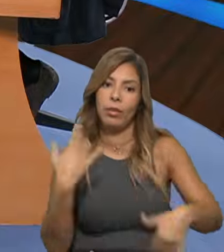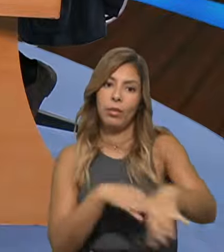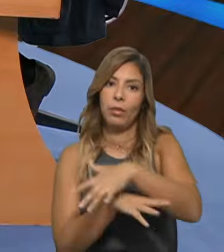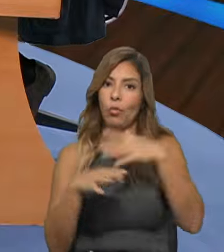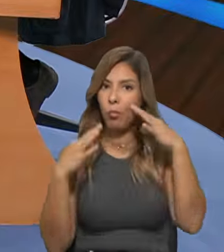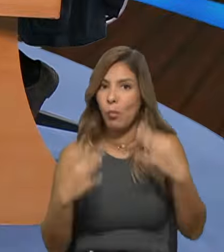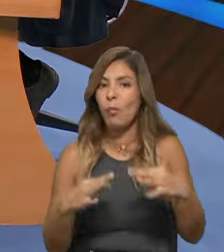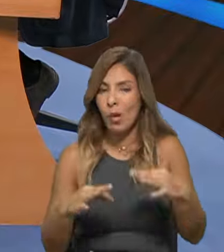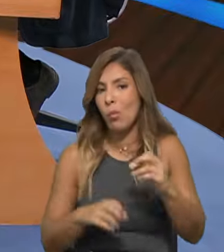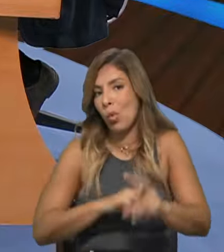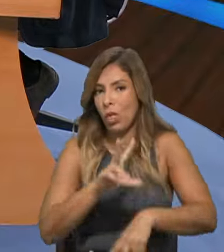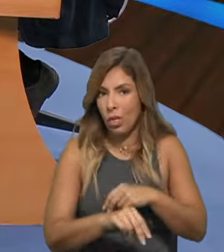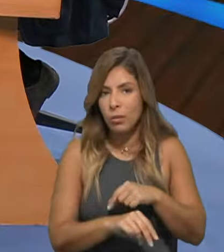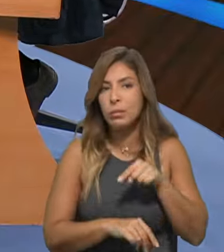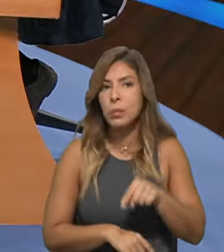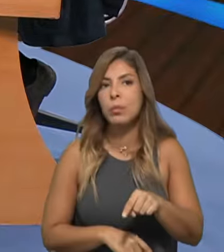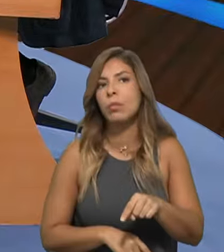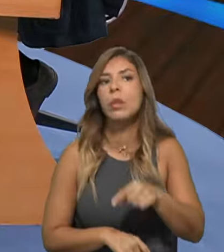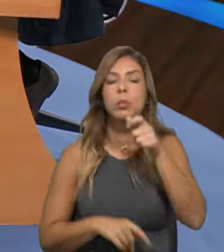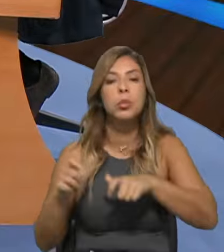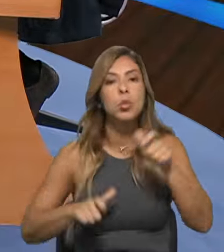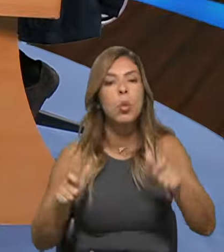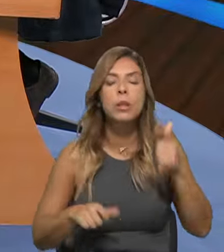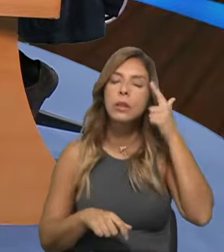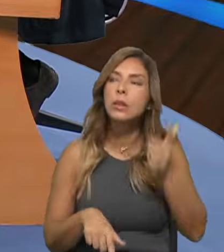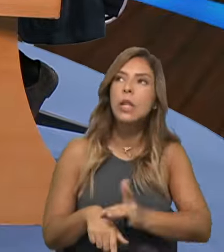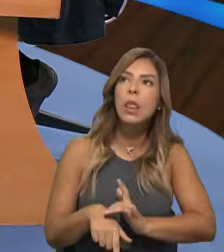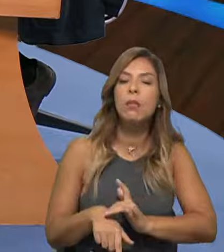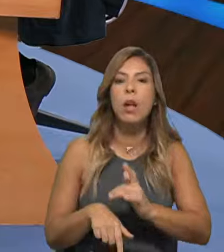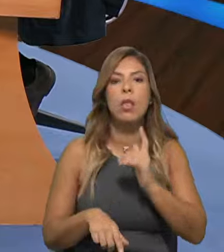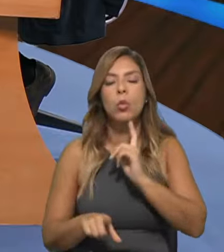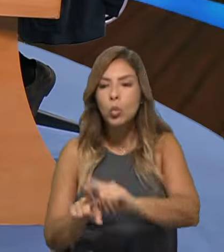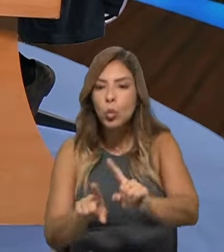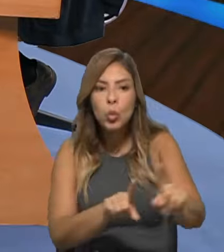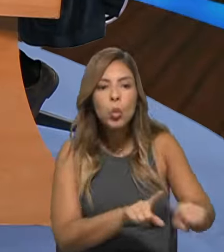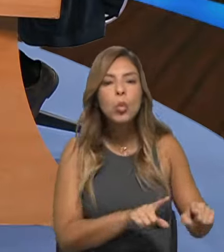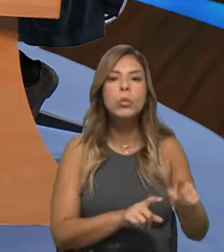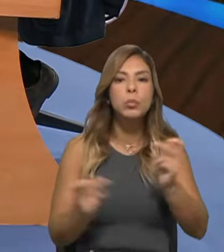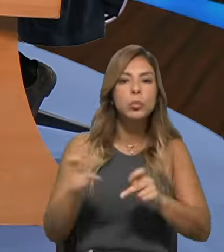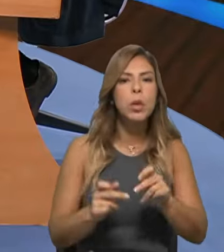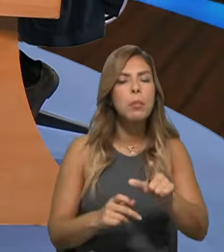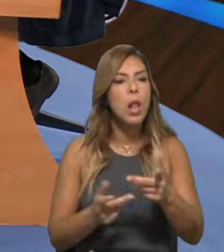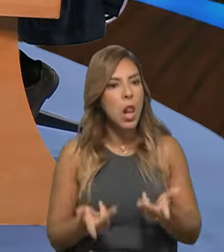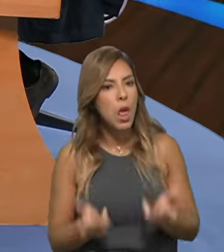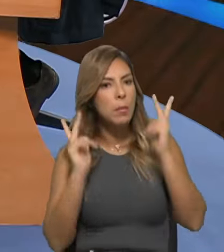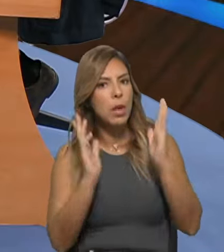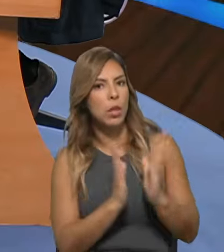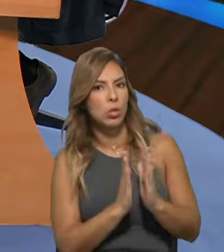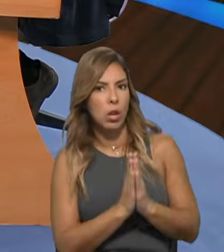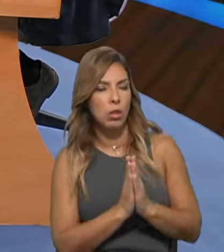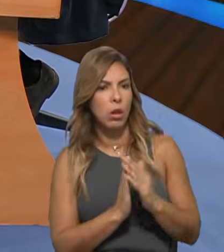os cidadãos estão normalmente mobilizados para defenderem inúmeras causas. Mas a causa da liberdade religiosa, que é um